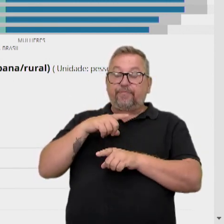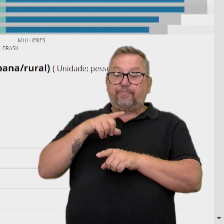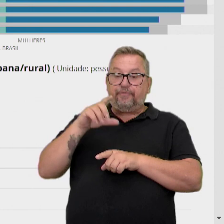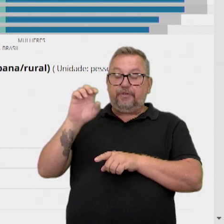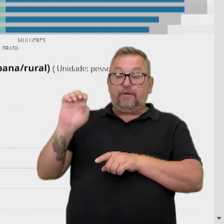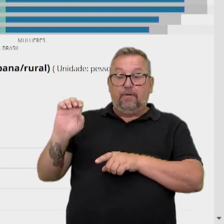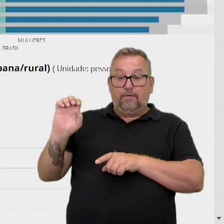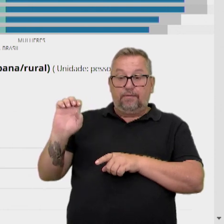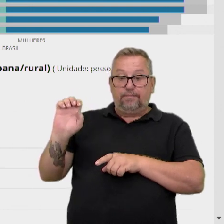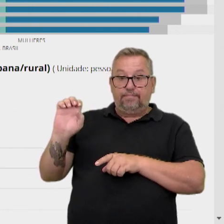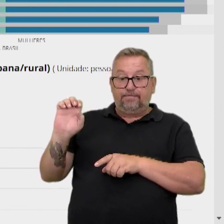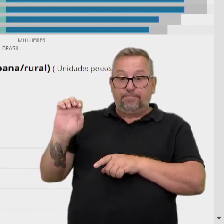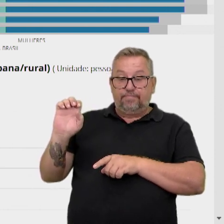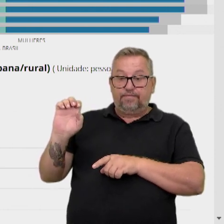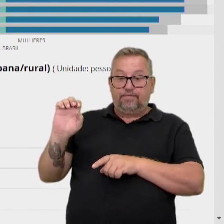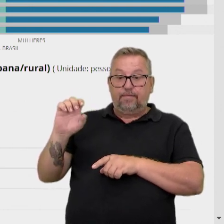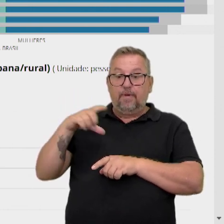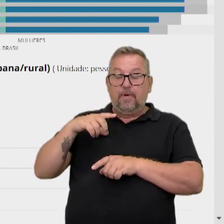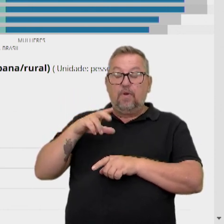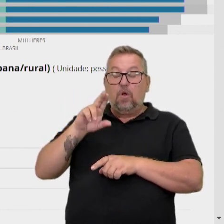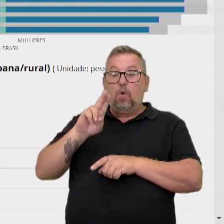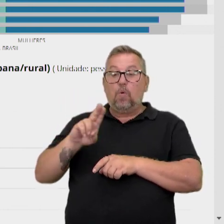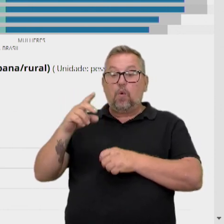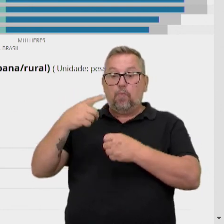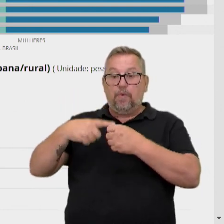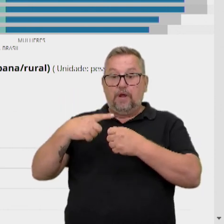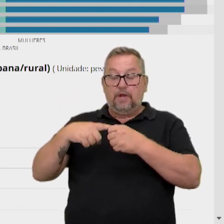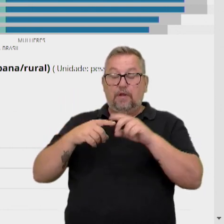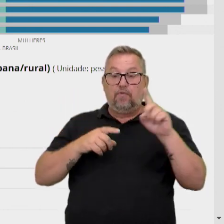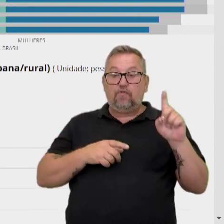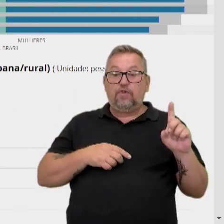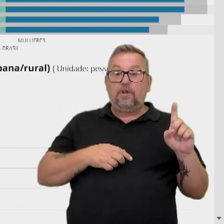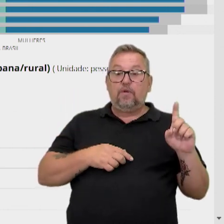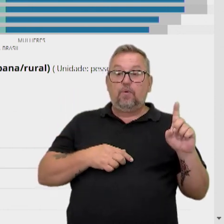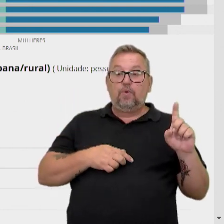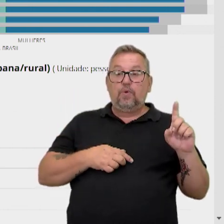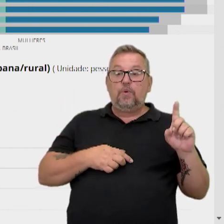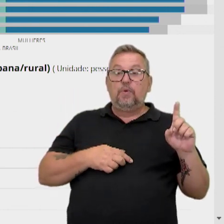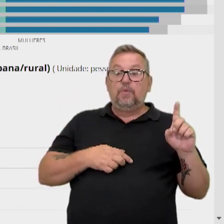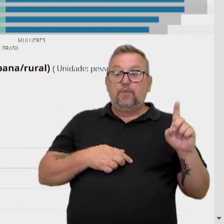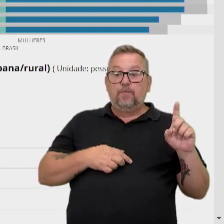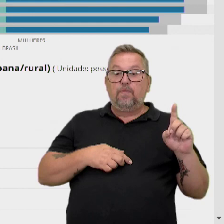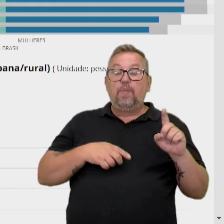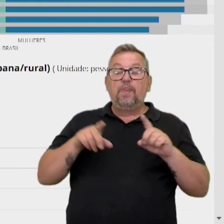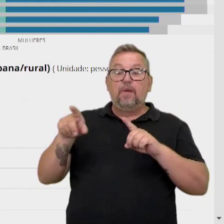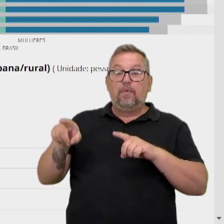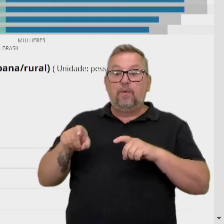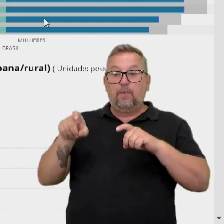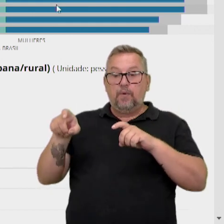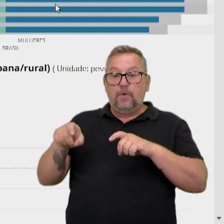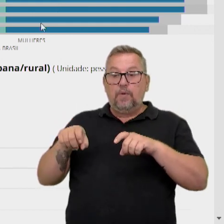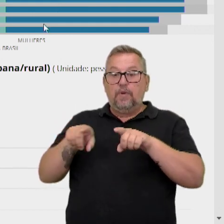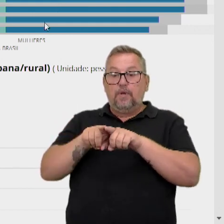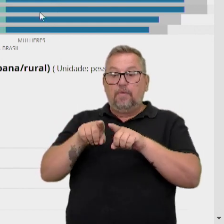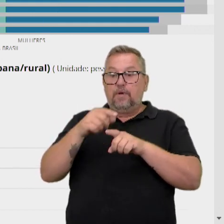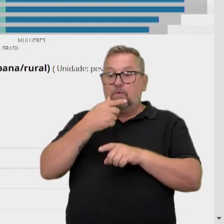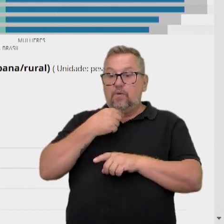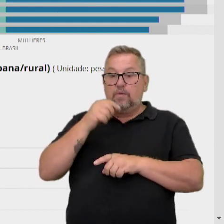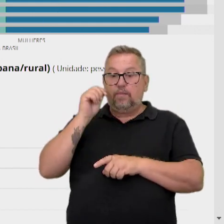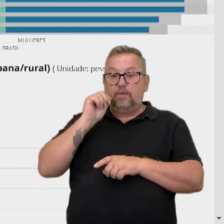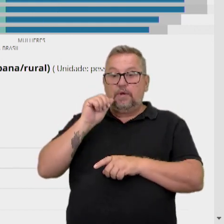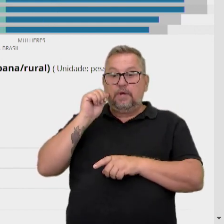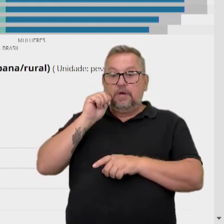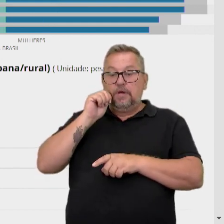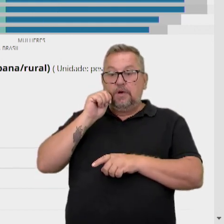esquerdo, nós temos a população urbana e do lado direito aqui a população rural, né? Também temos homens e mulheres,